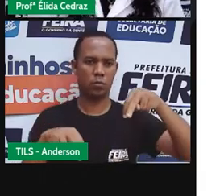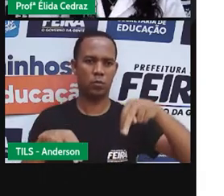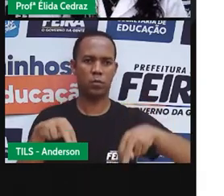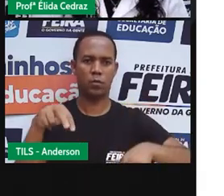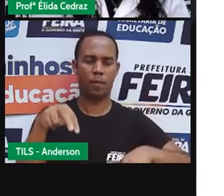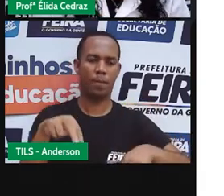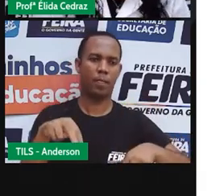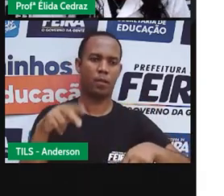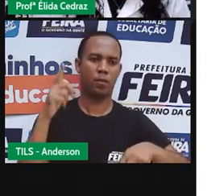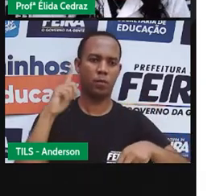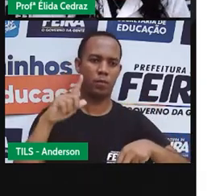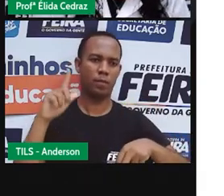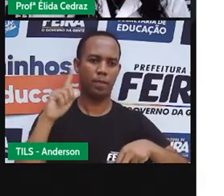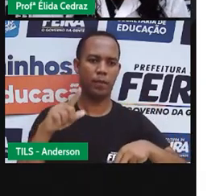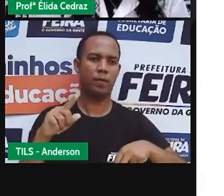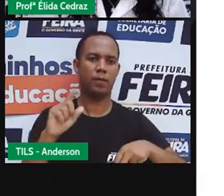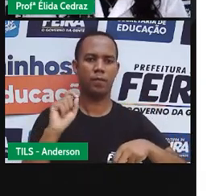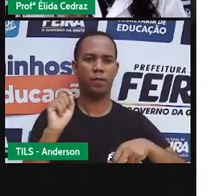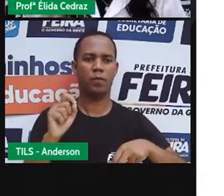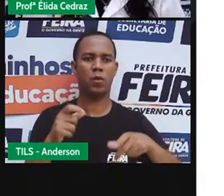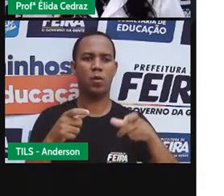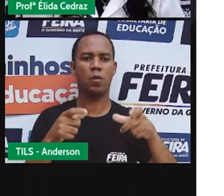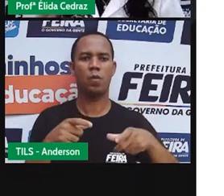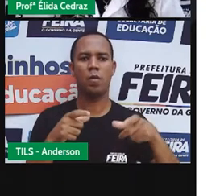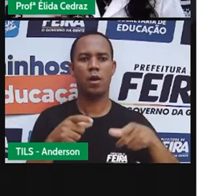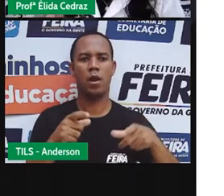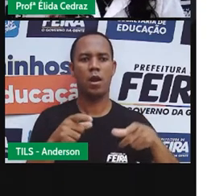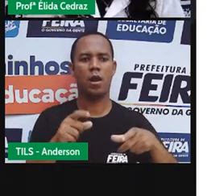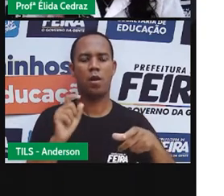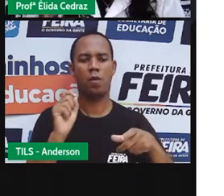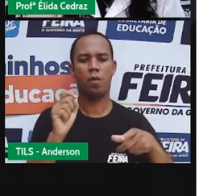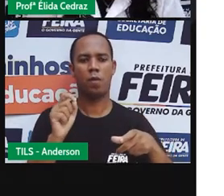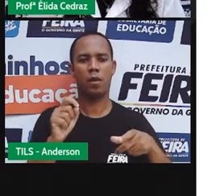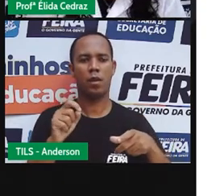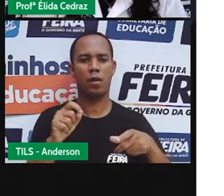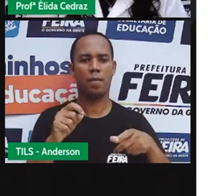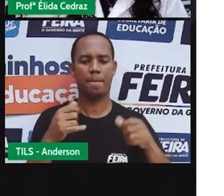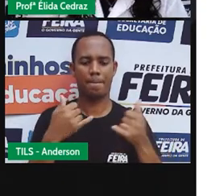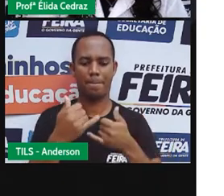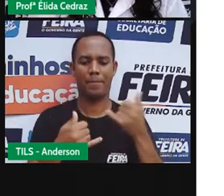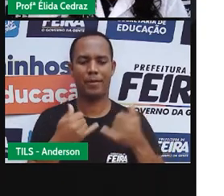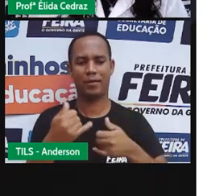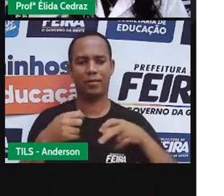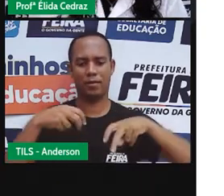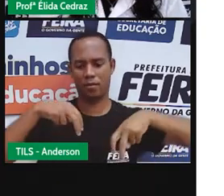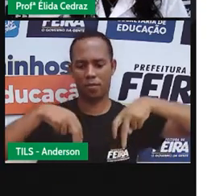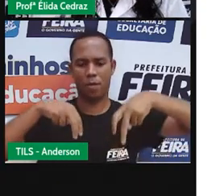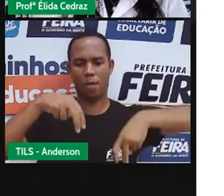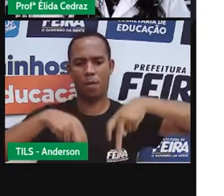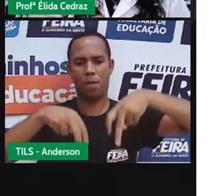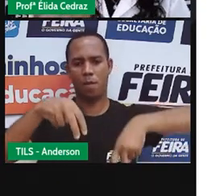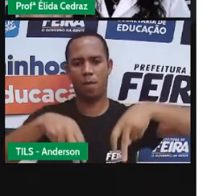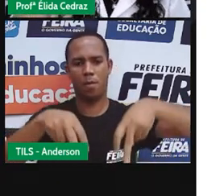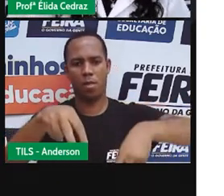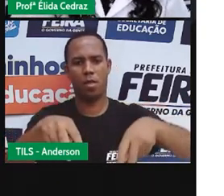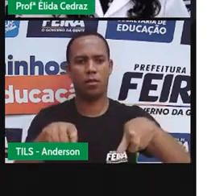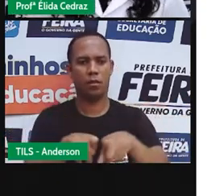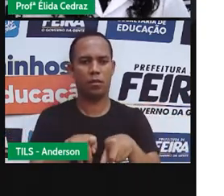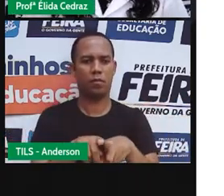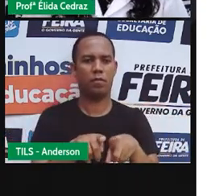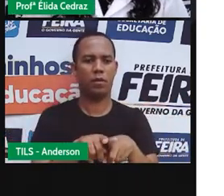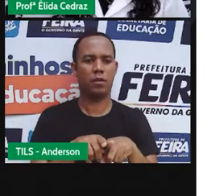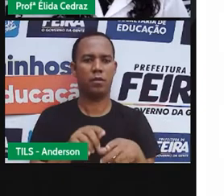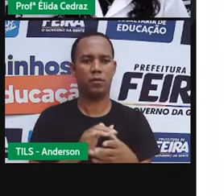elas retornam para a aldeia, onde farão um pega-pega usando as pernas que eles